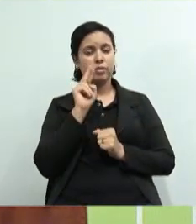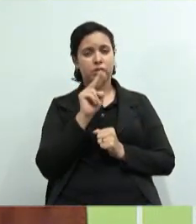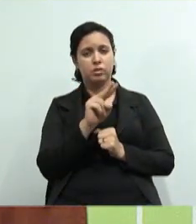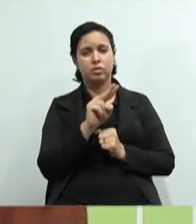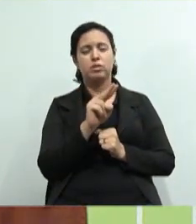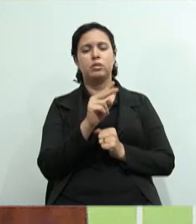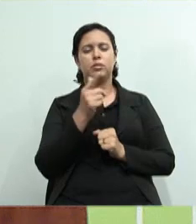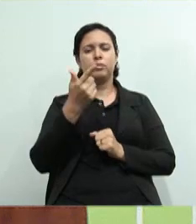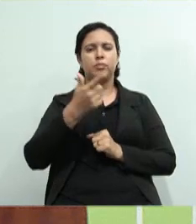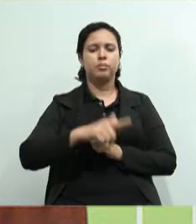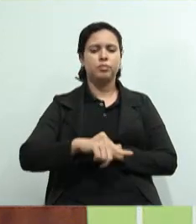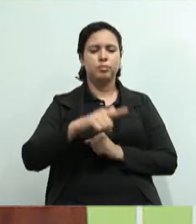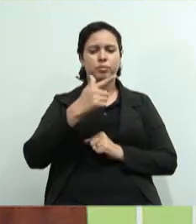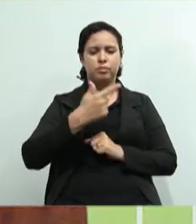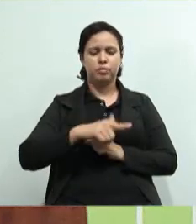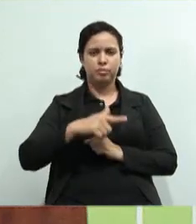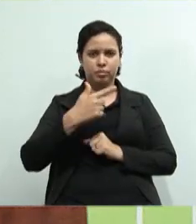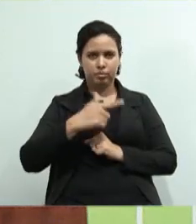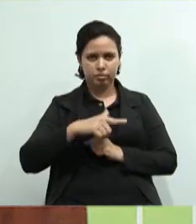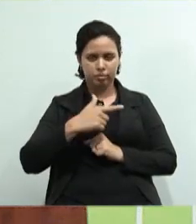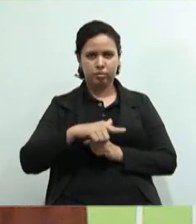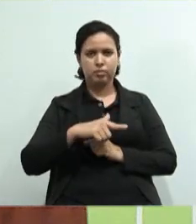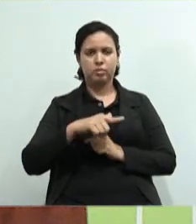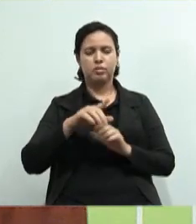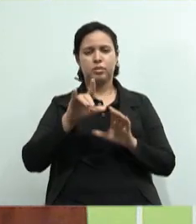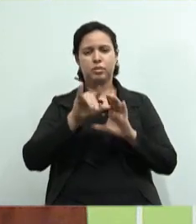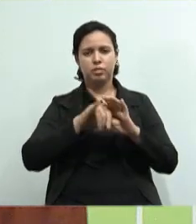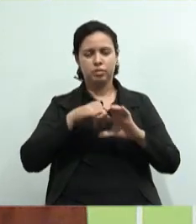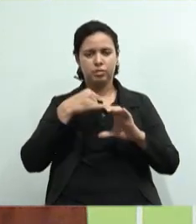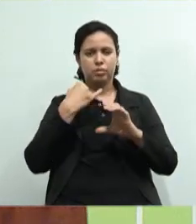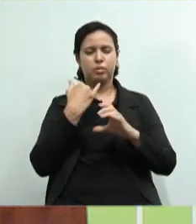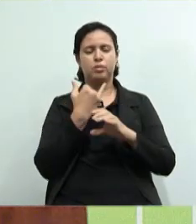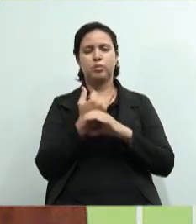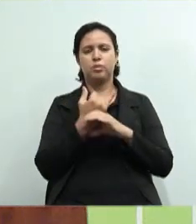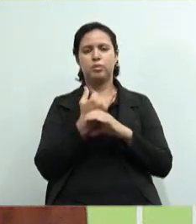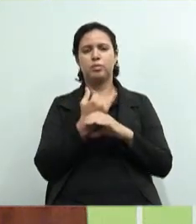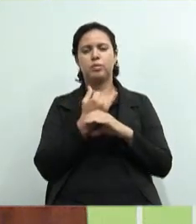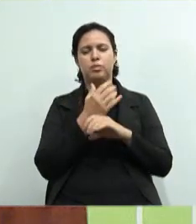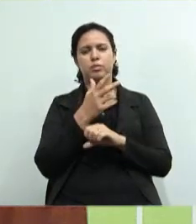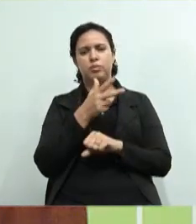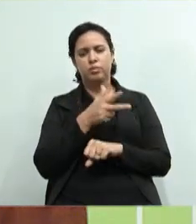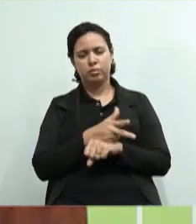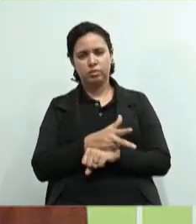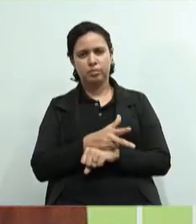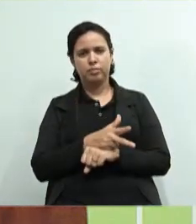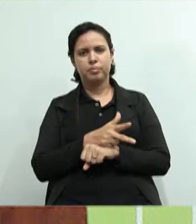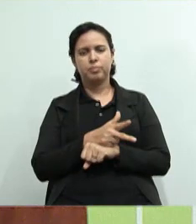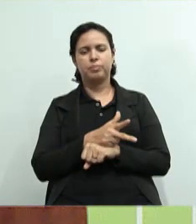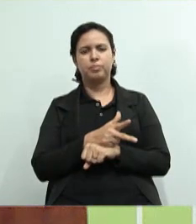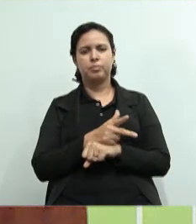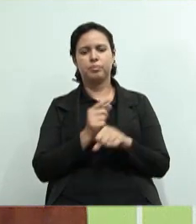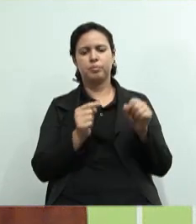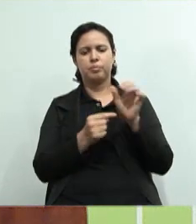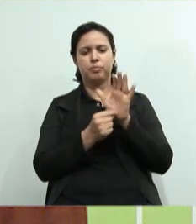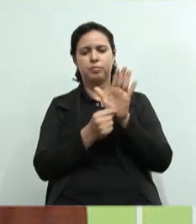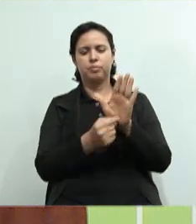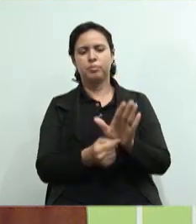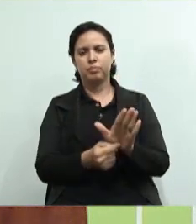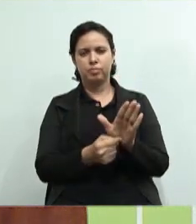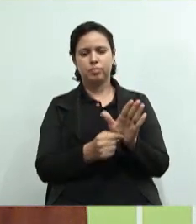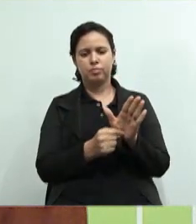vocês quiserem as vinhetas, né, as externas que a gente passa para